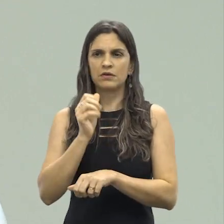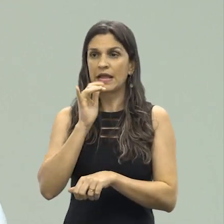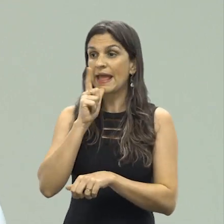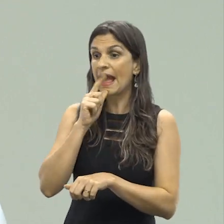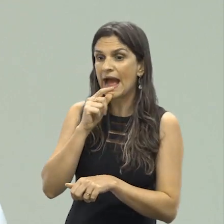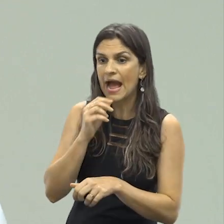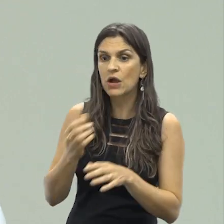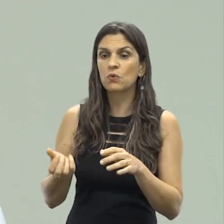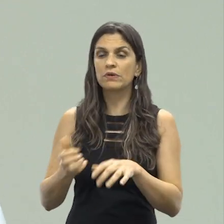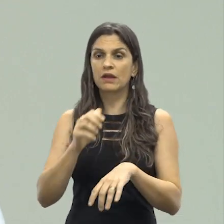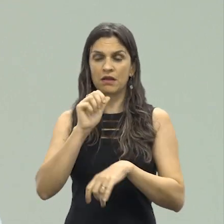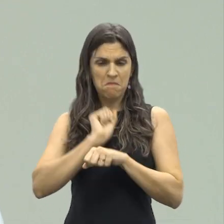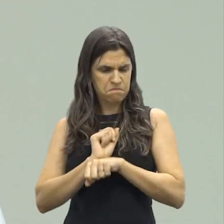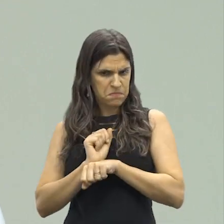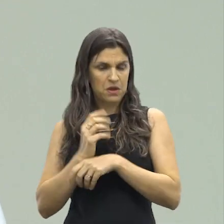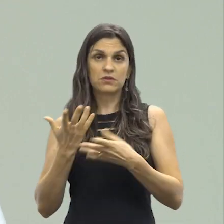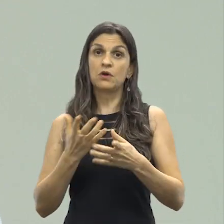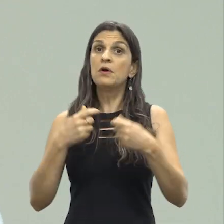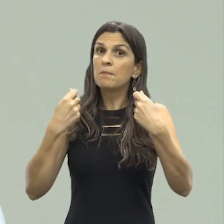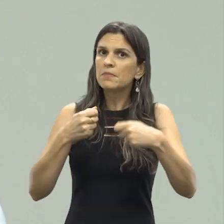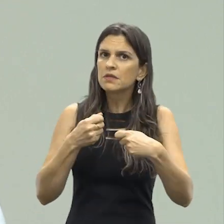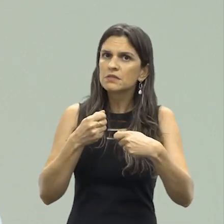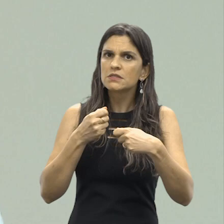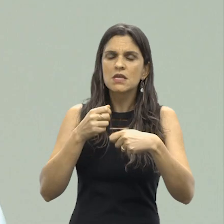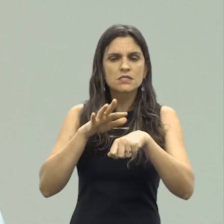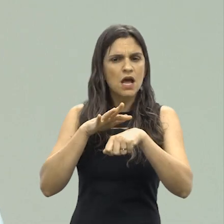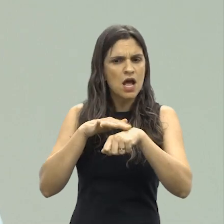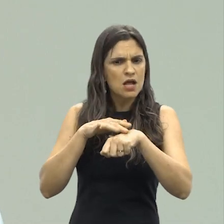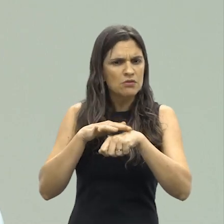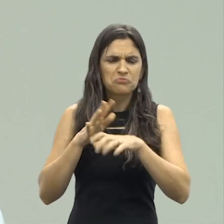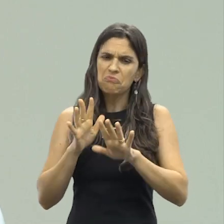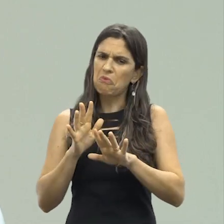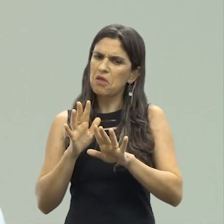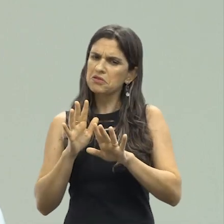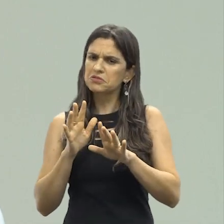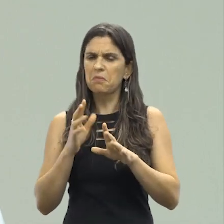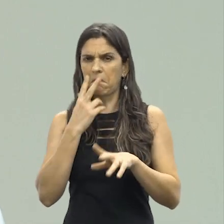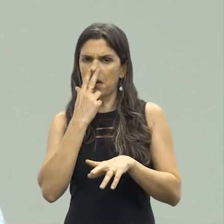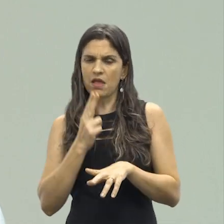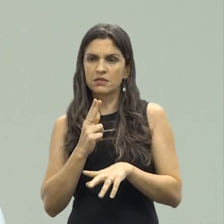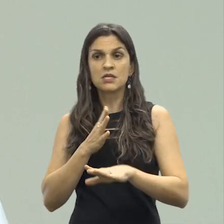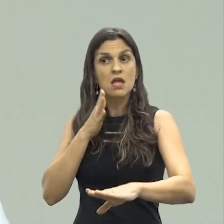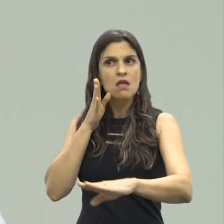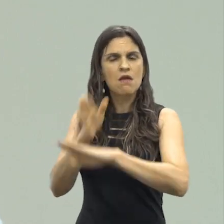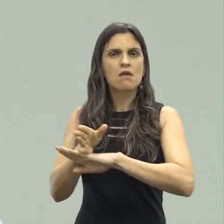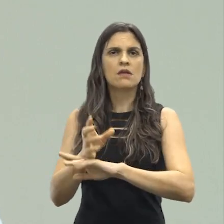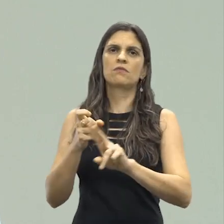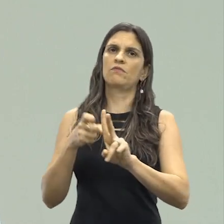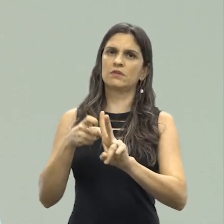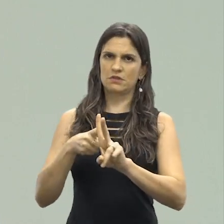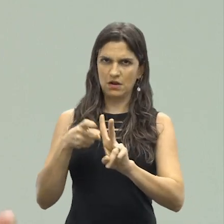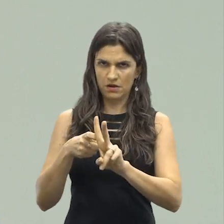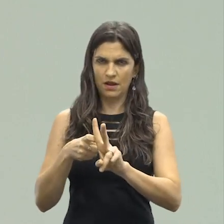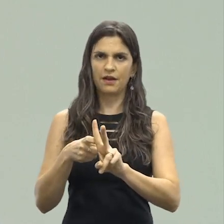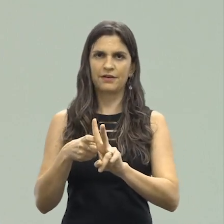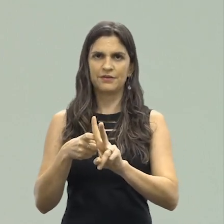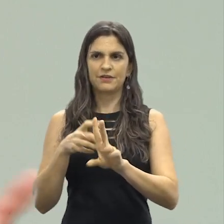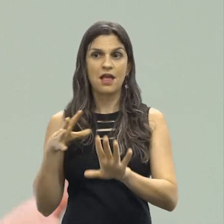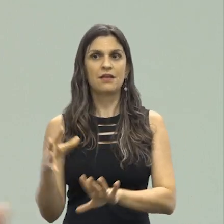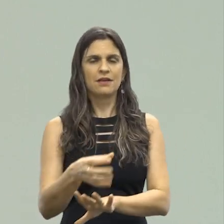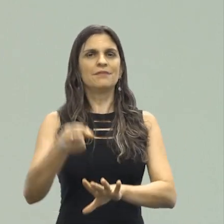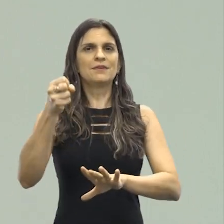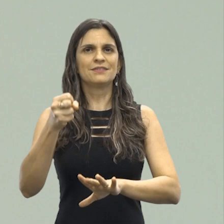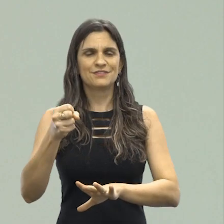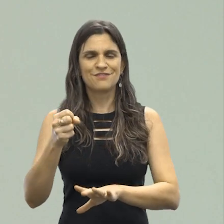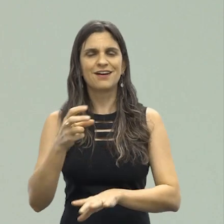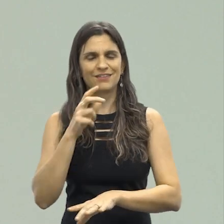né? E a gente já correr logo de imediato a um veterinário, gente. Você vai salvar seu gato. Não pode deixar para a última hora, depois